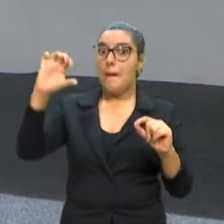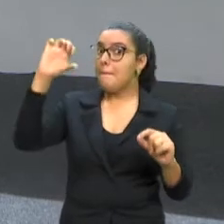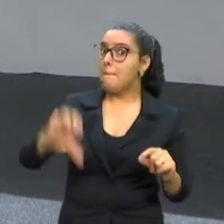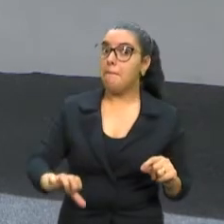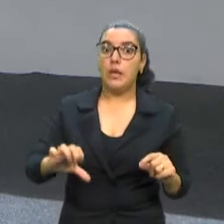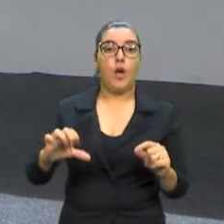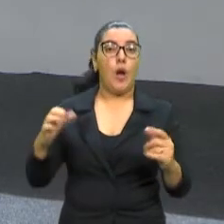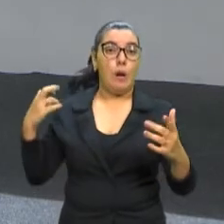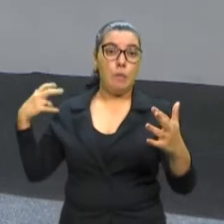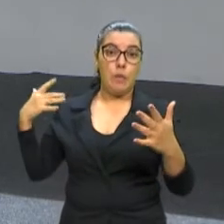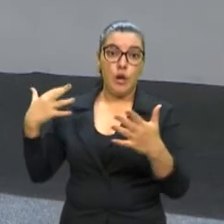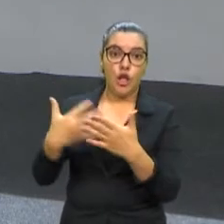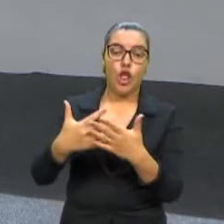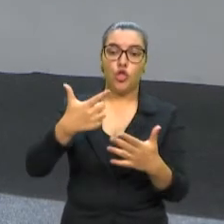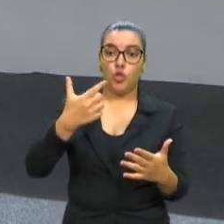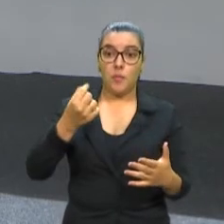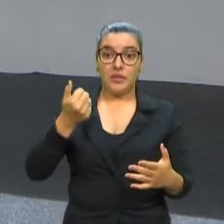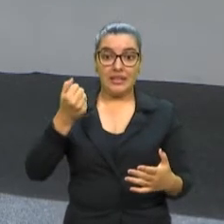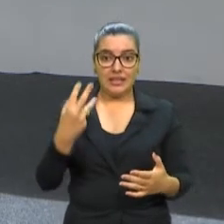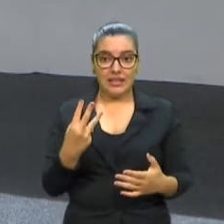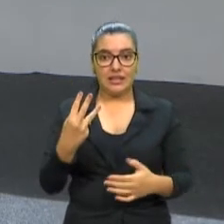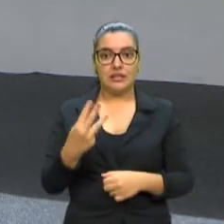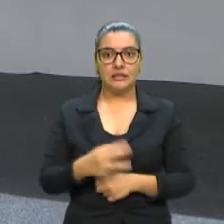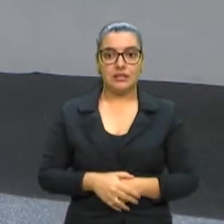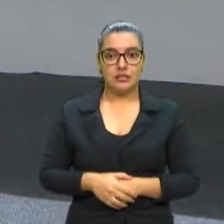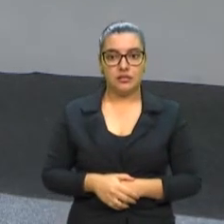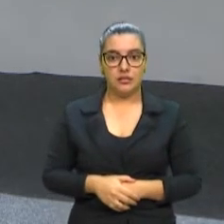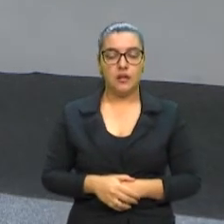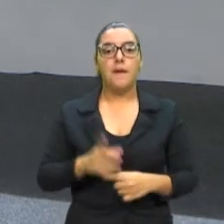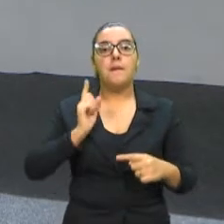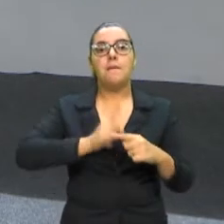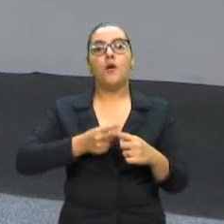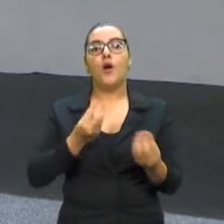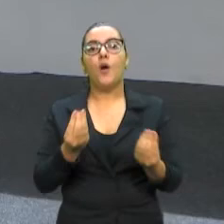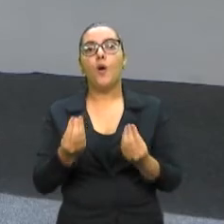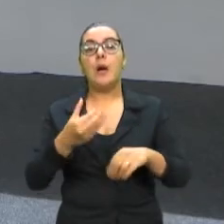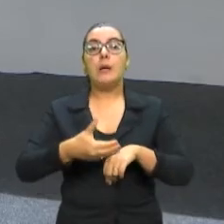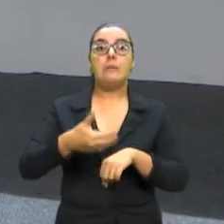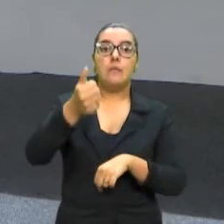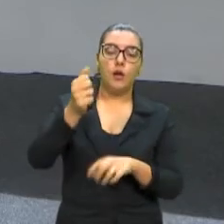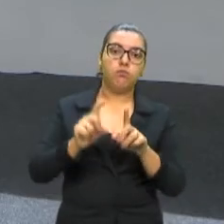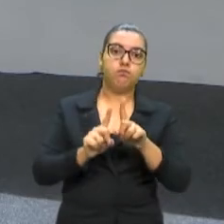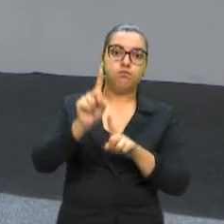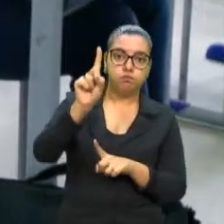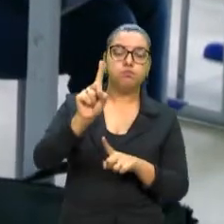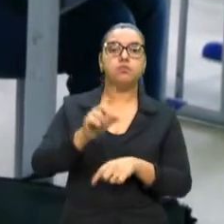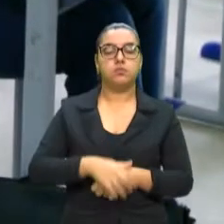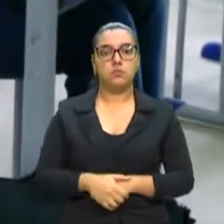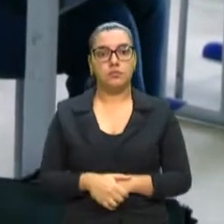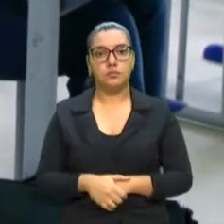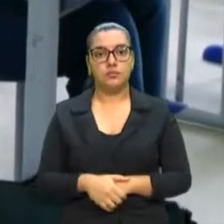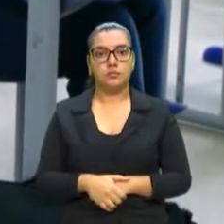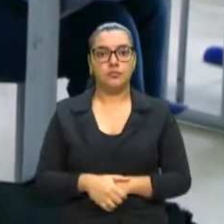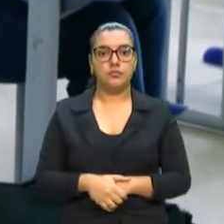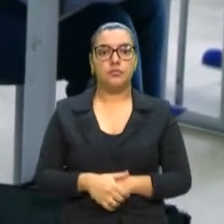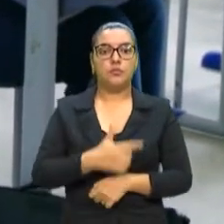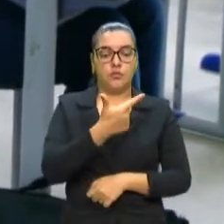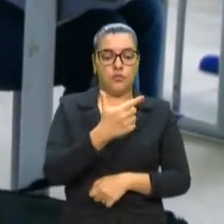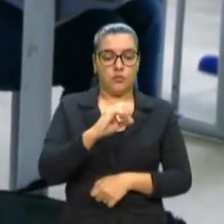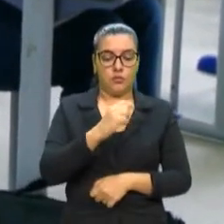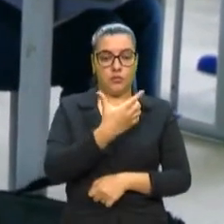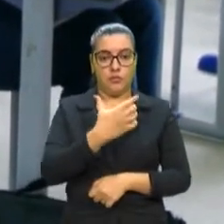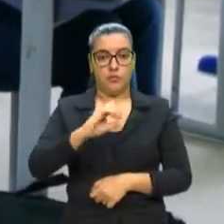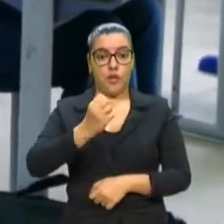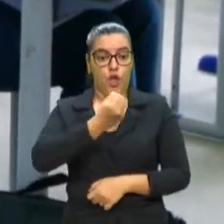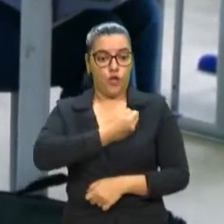desde 2013. Veja o porquê e como melhorar esse índice na reportagem. Em 2020, as notas